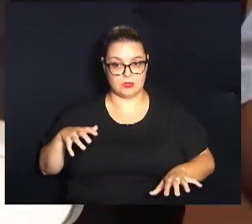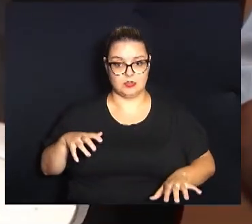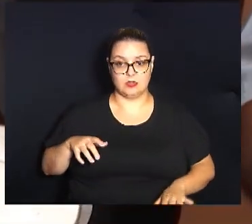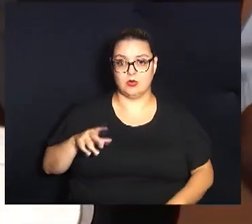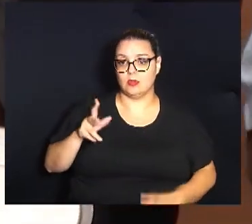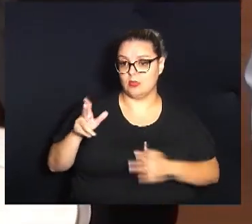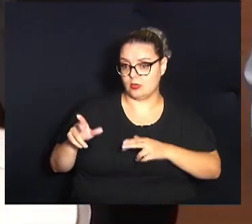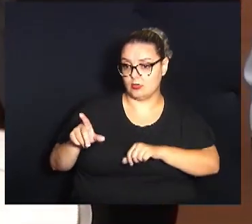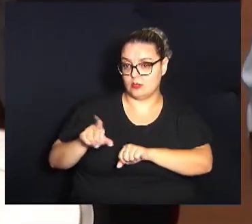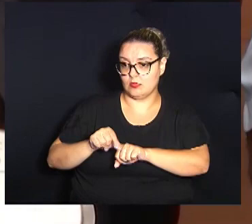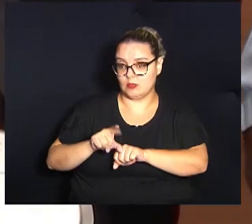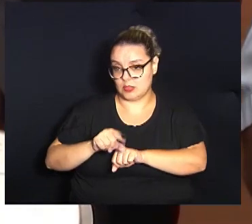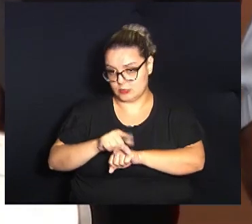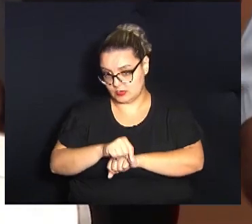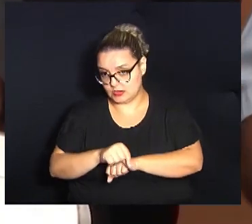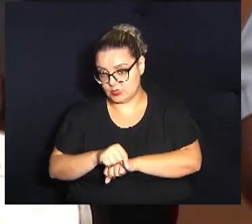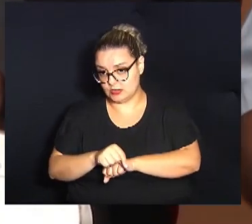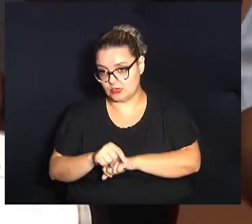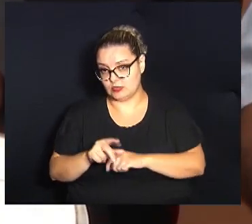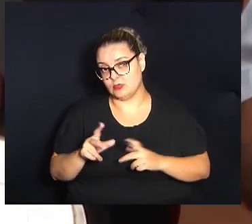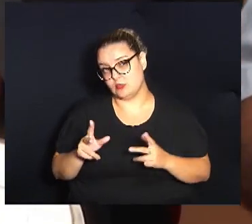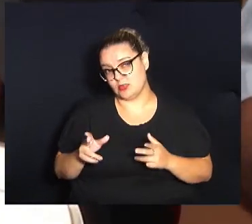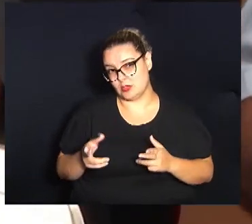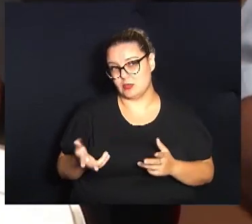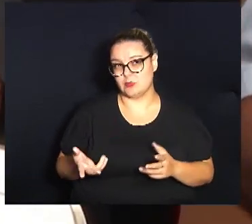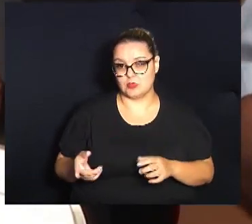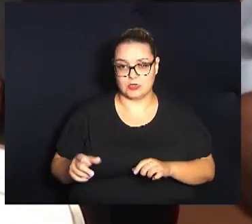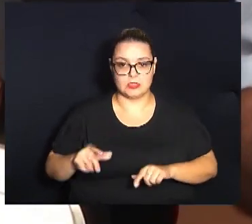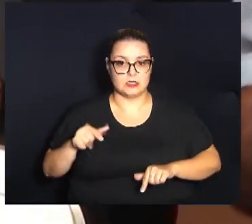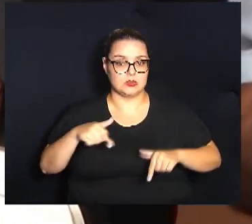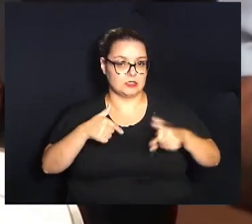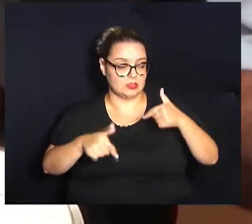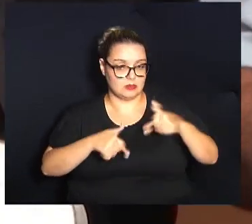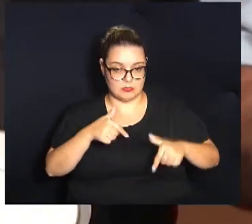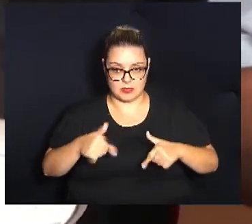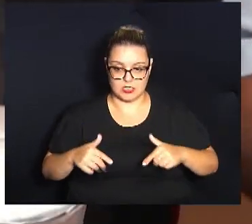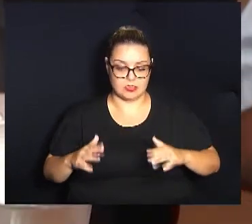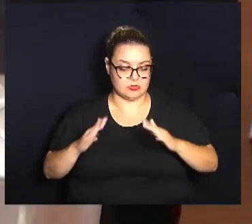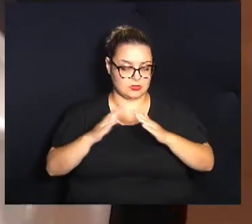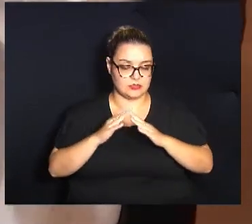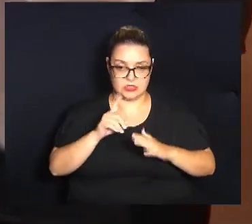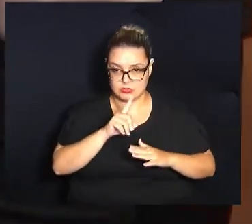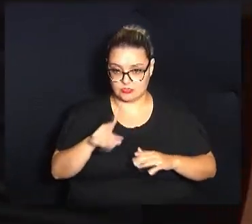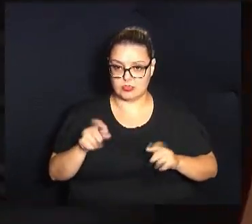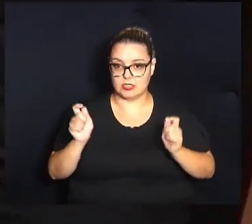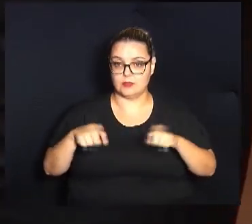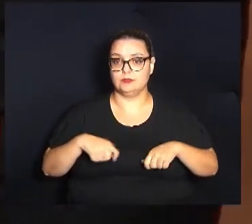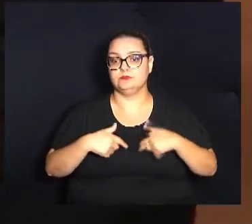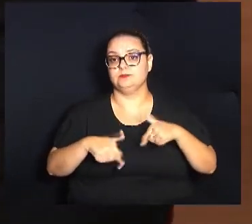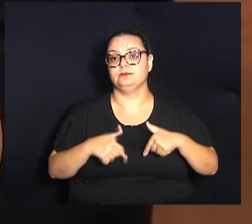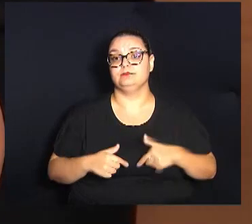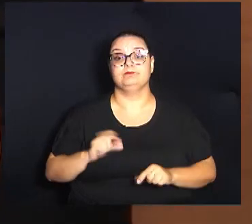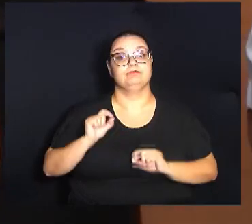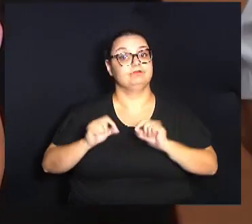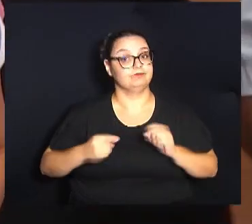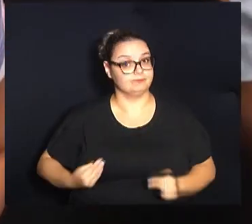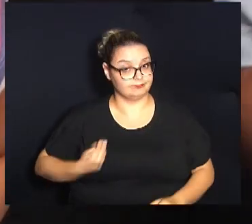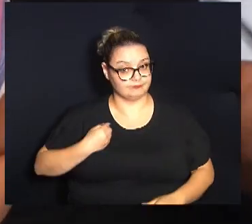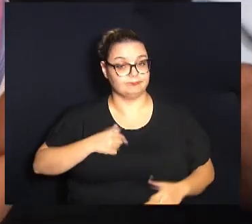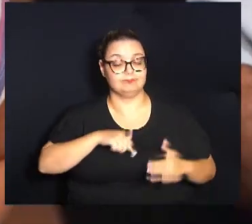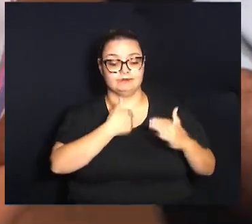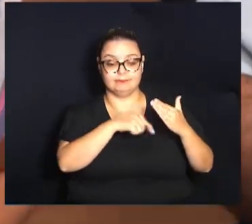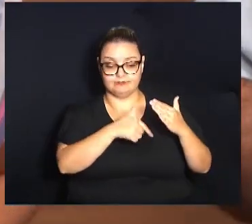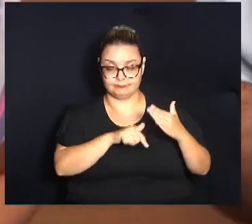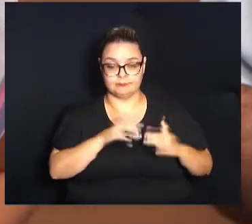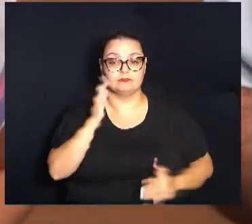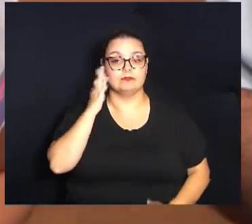argumento para dizer como se trabalho remoto não fosse trabalho, e quem viveu o que foi o processo de trabalho remoto sabe muito